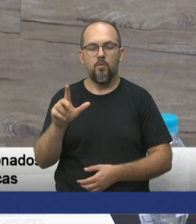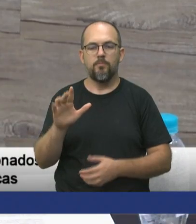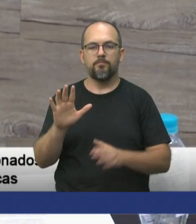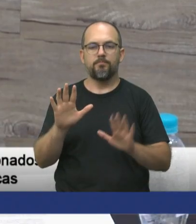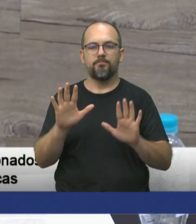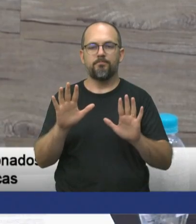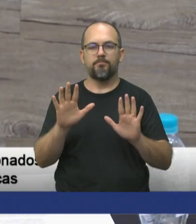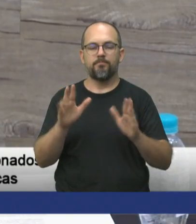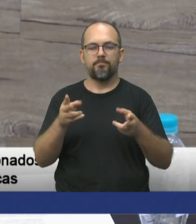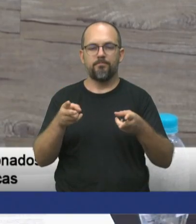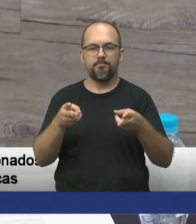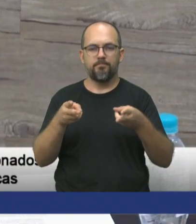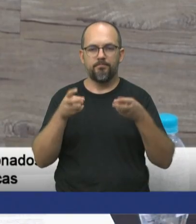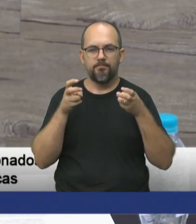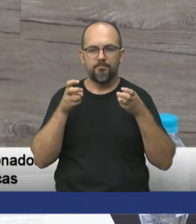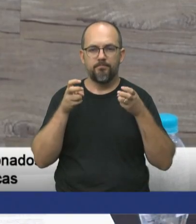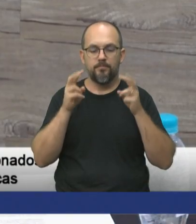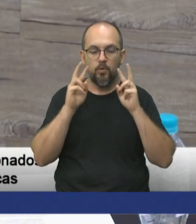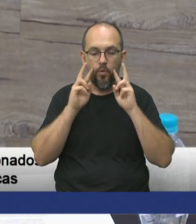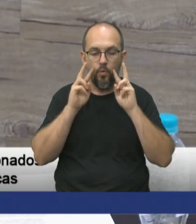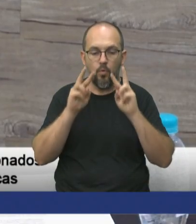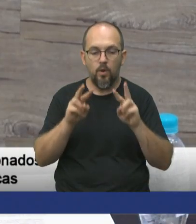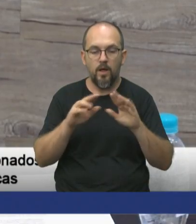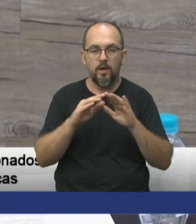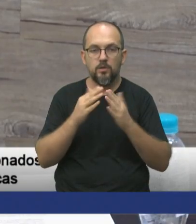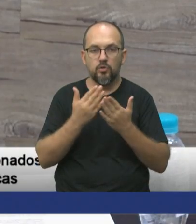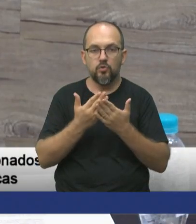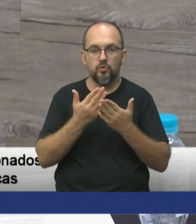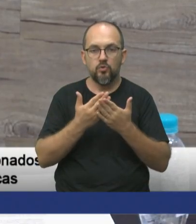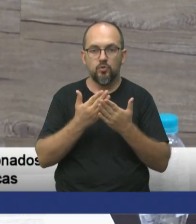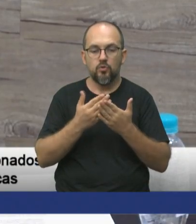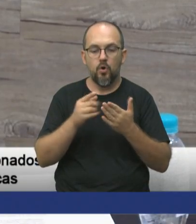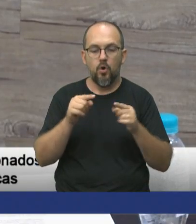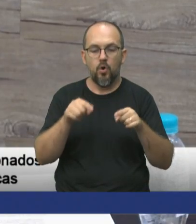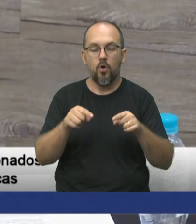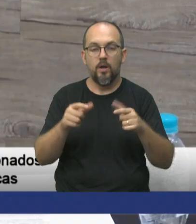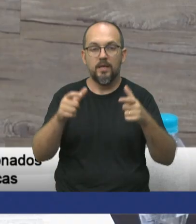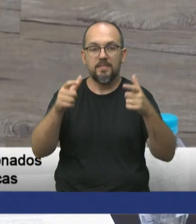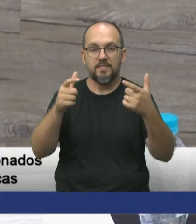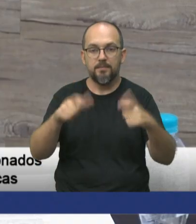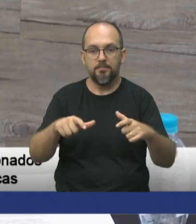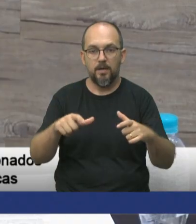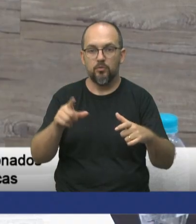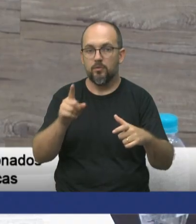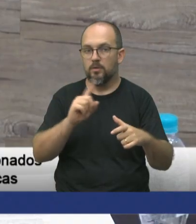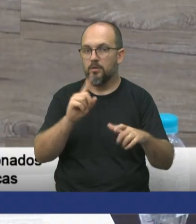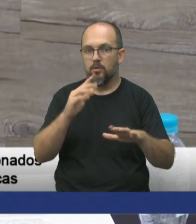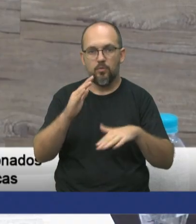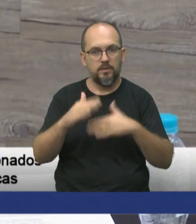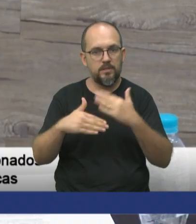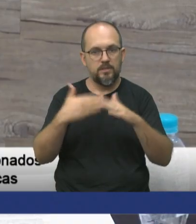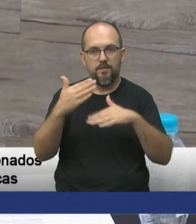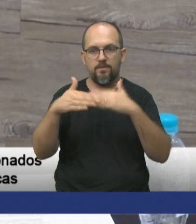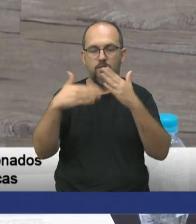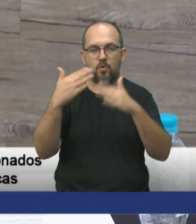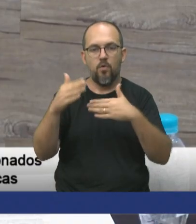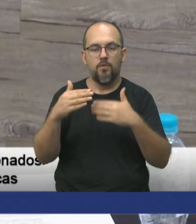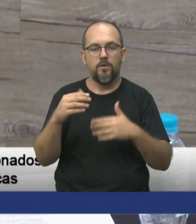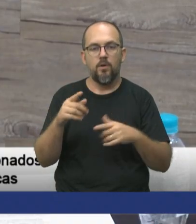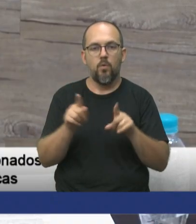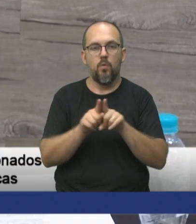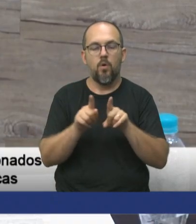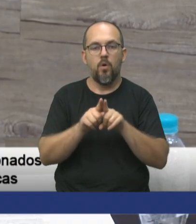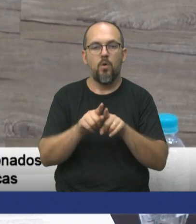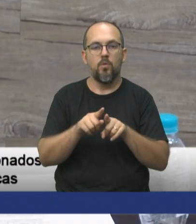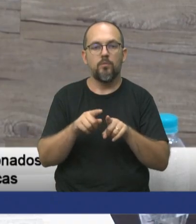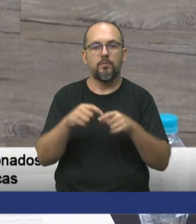olhar para a escola como um espaço que não desenvolve a criança na sua plenitude, nas suas